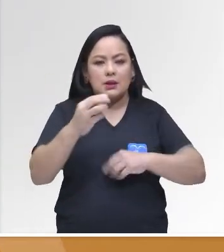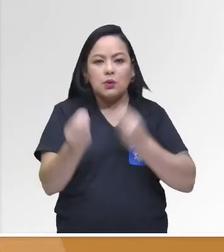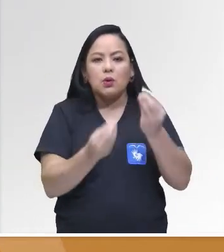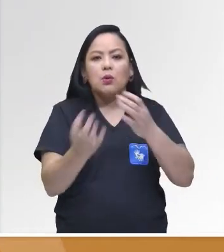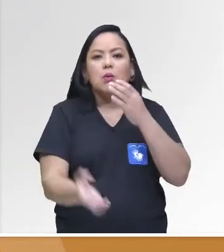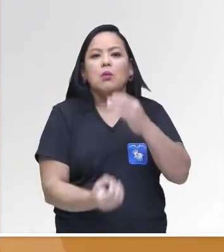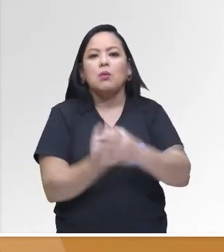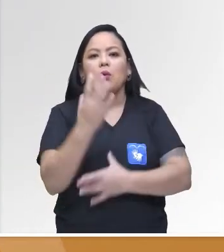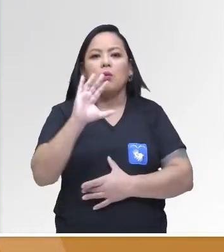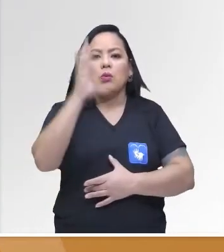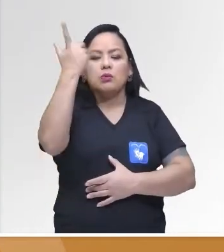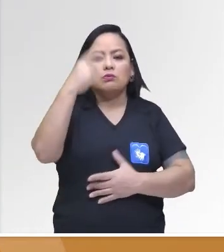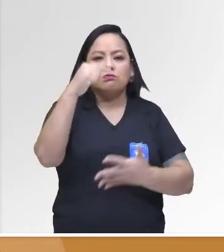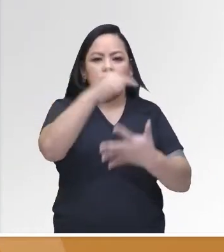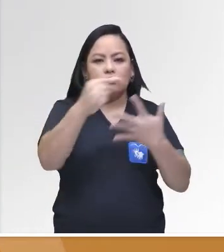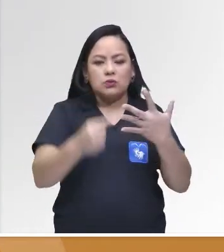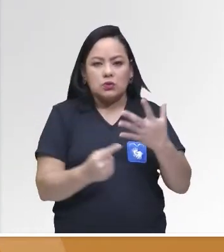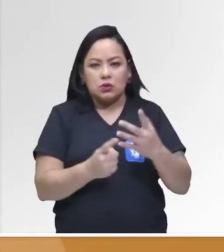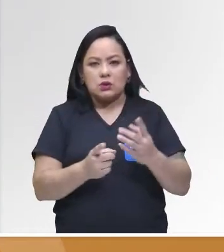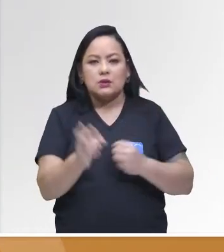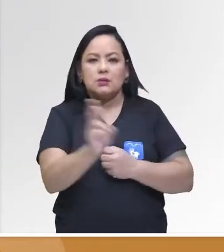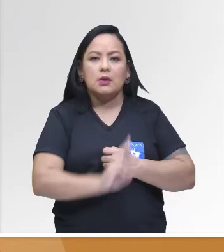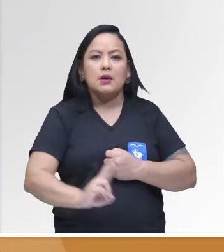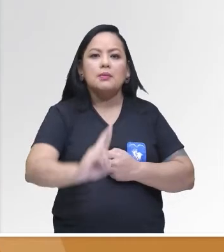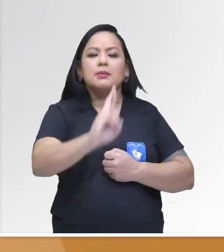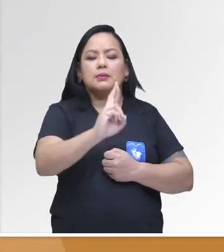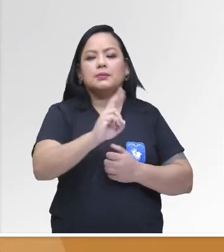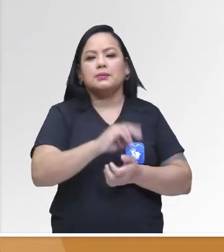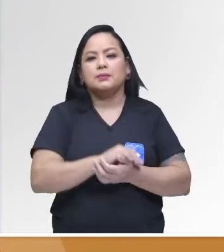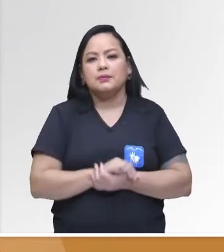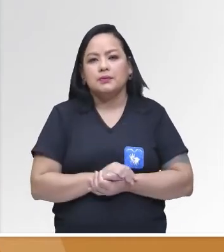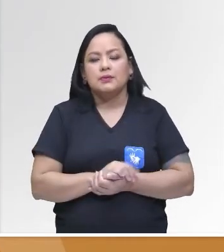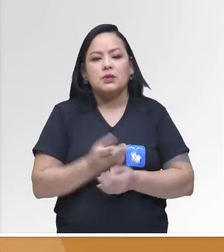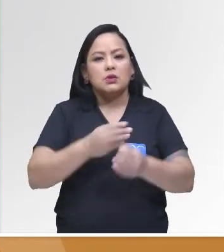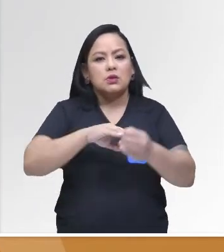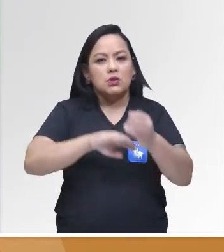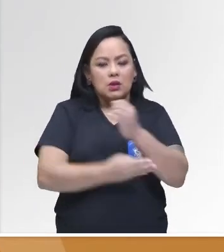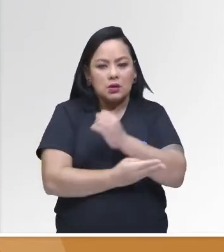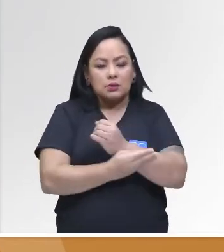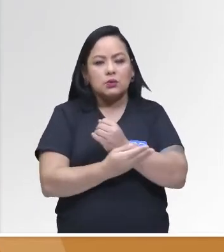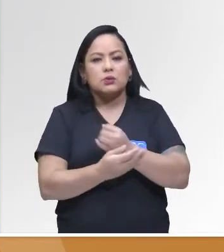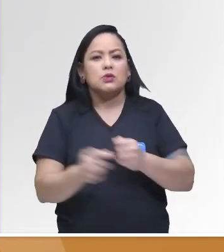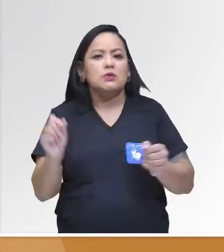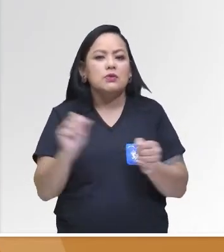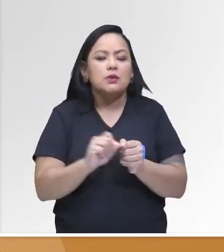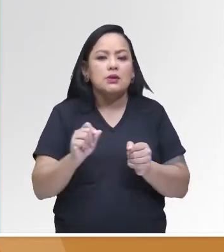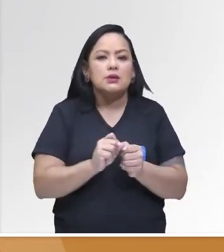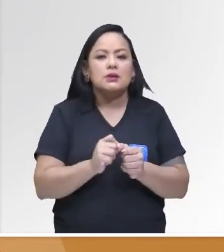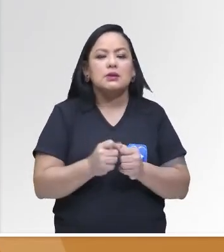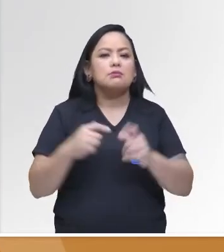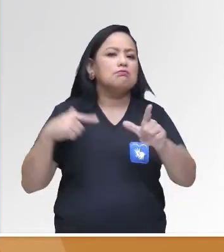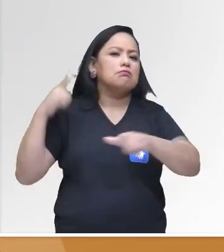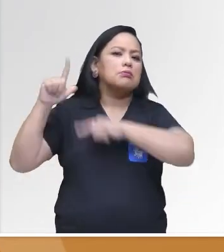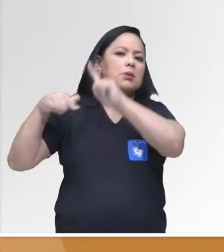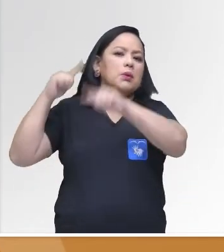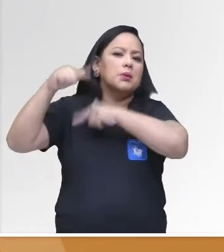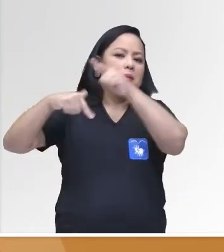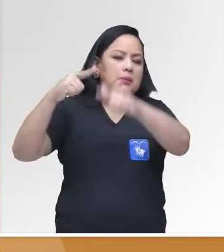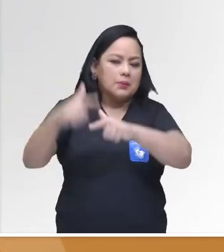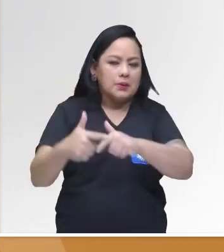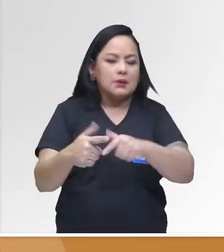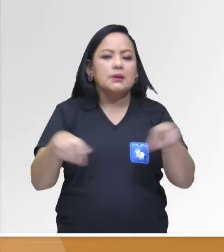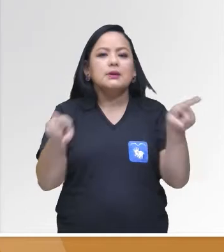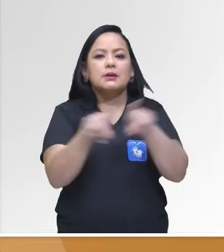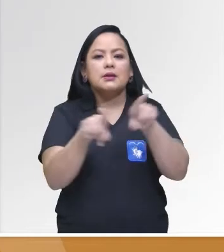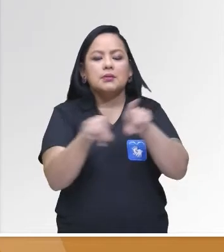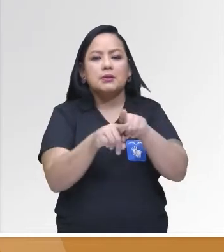manifestação de elementos representativos, de hábitos, de práticas e costumes.